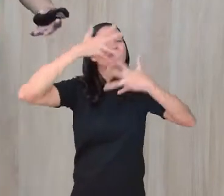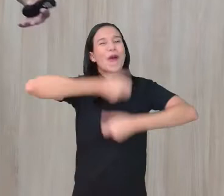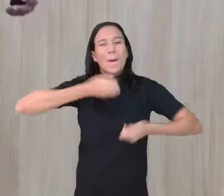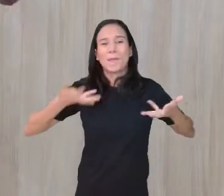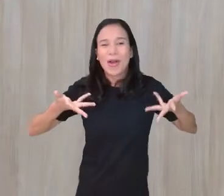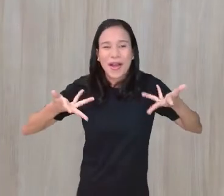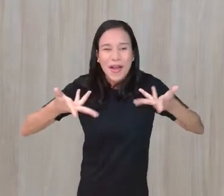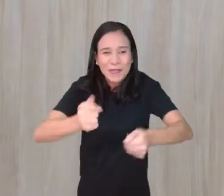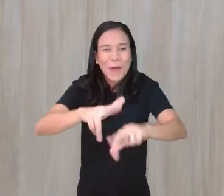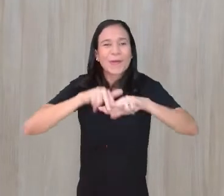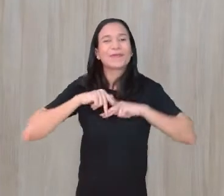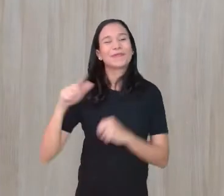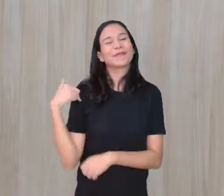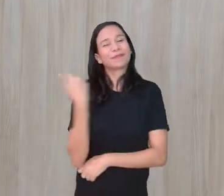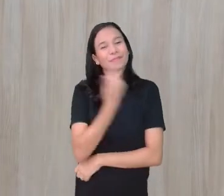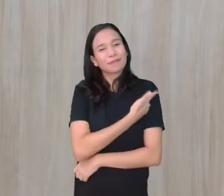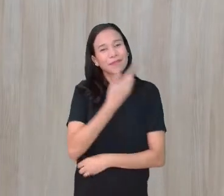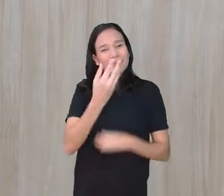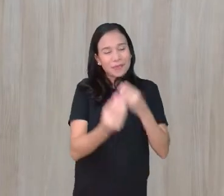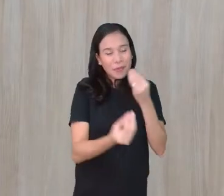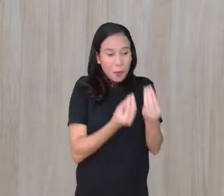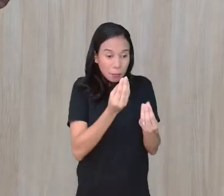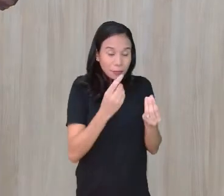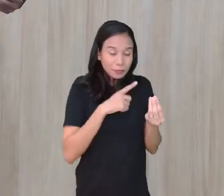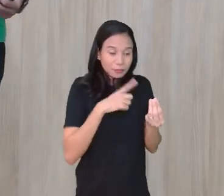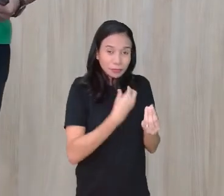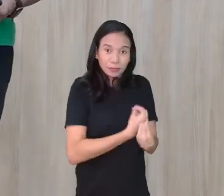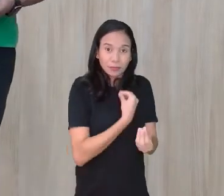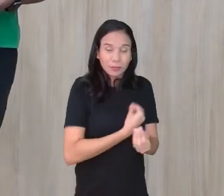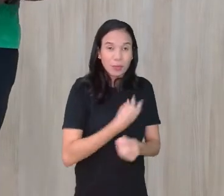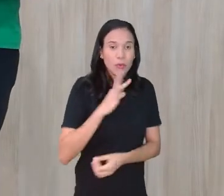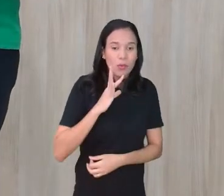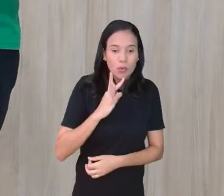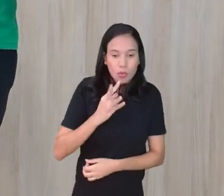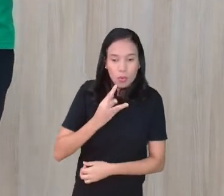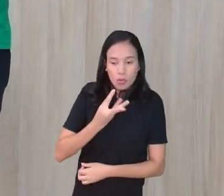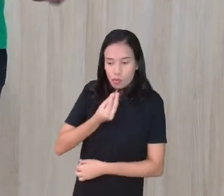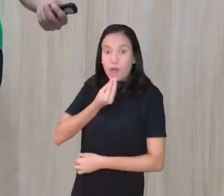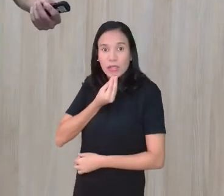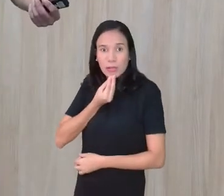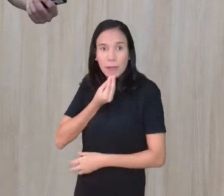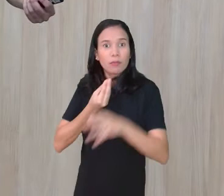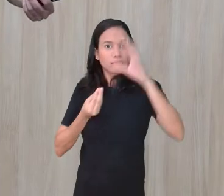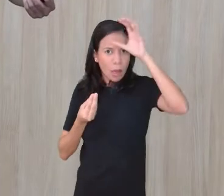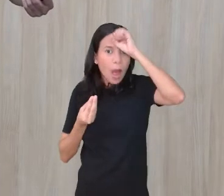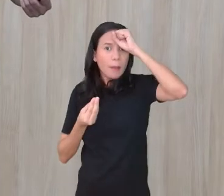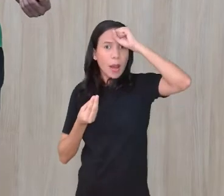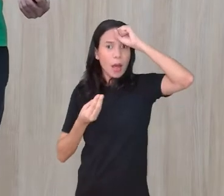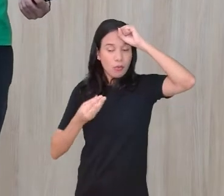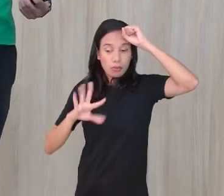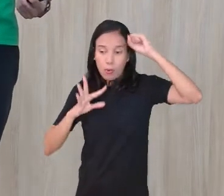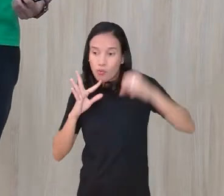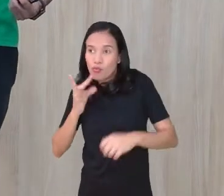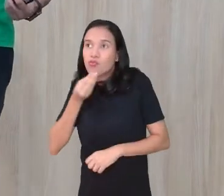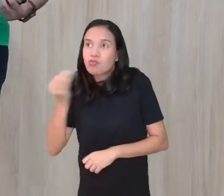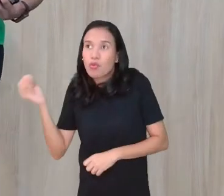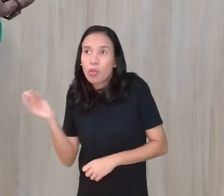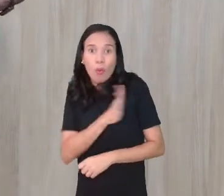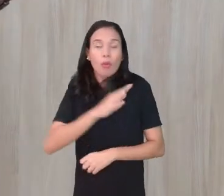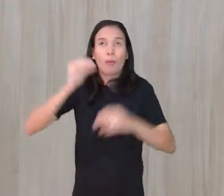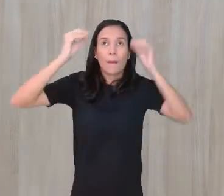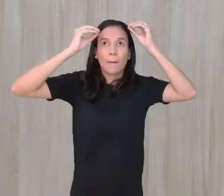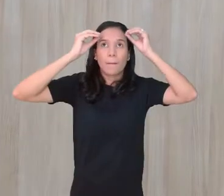conta disso, porque a gente sai aí sempre de um conhecimento que já foi adquirido para um conhecimento